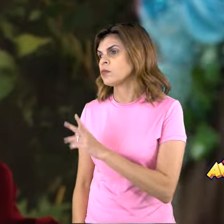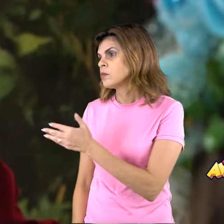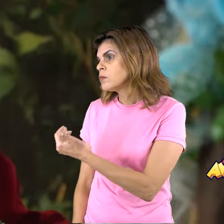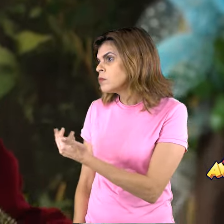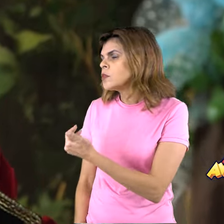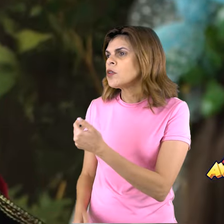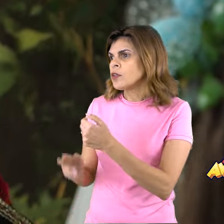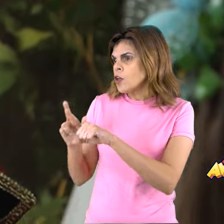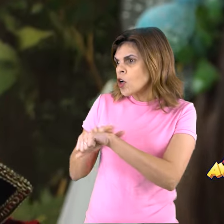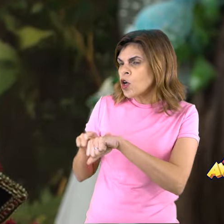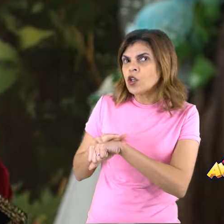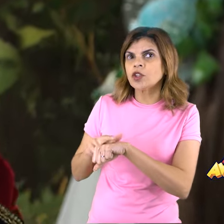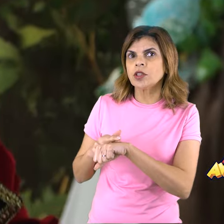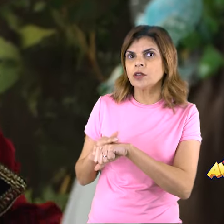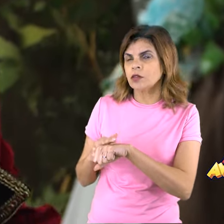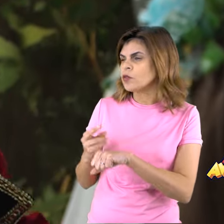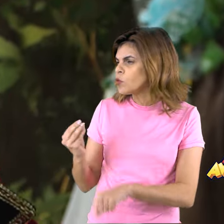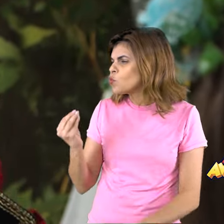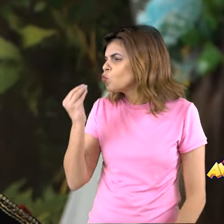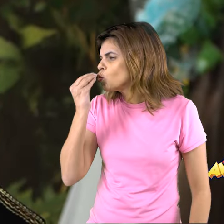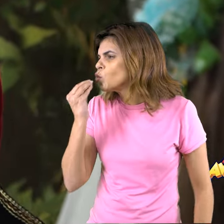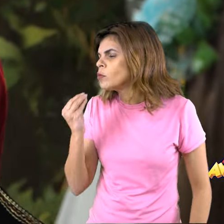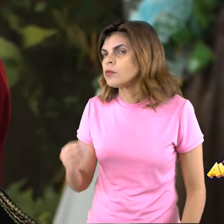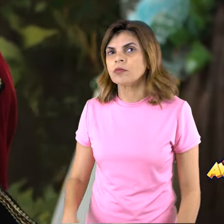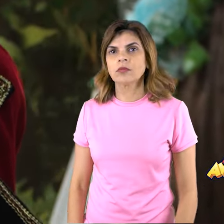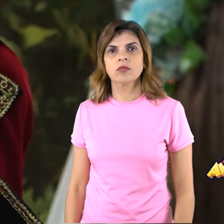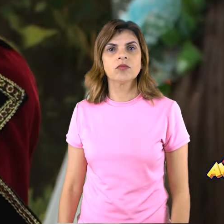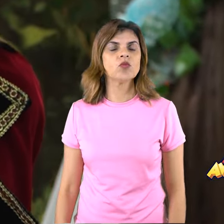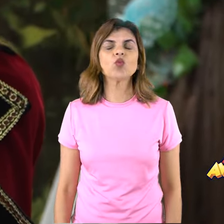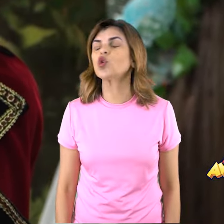Aventureira Roxa! Me dá um beijinho!